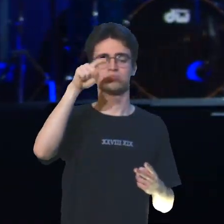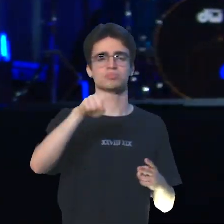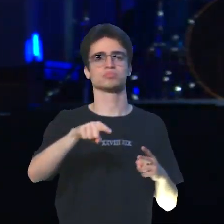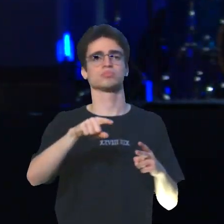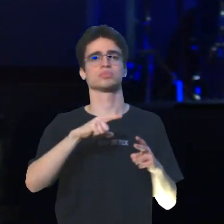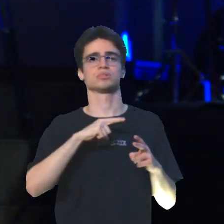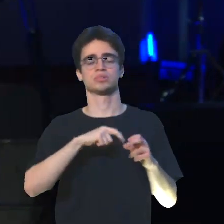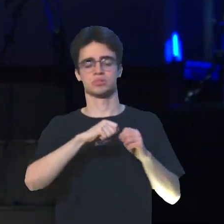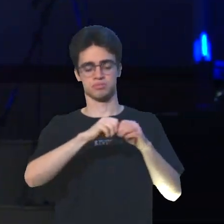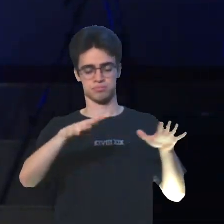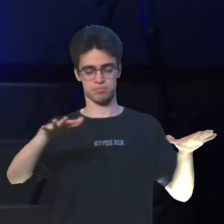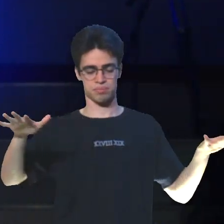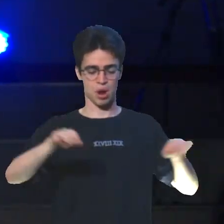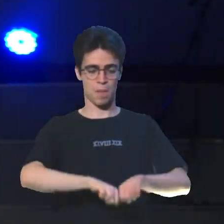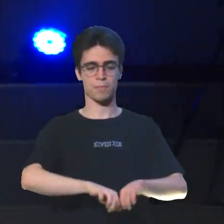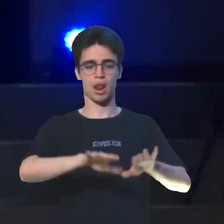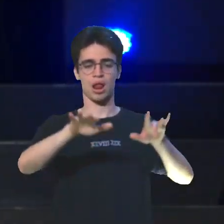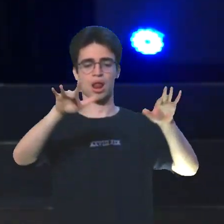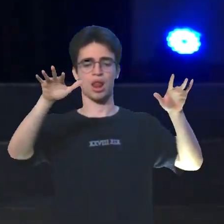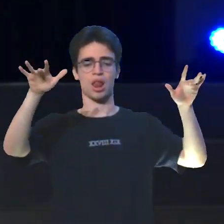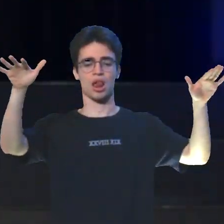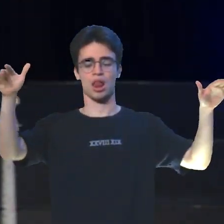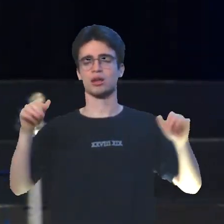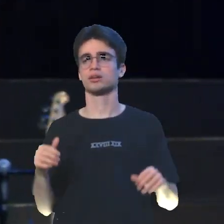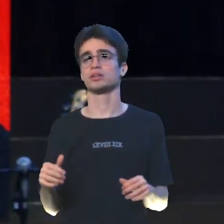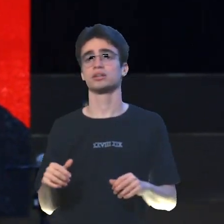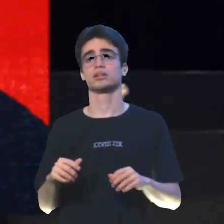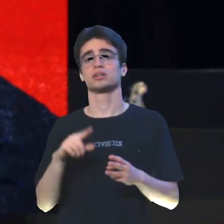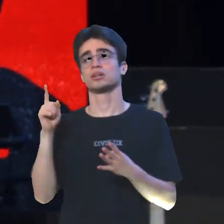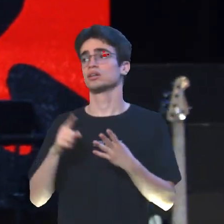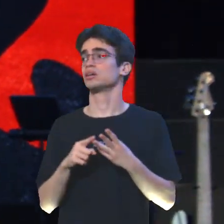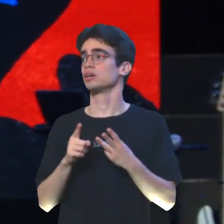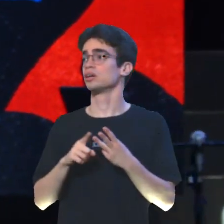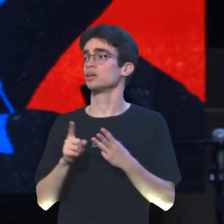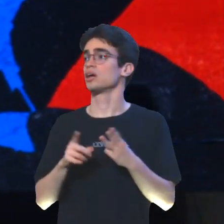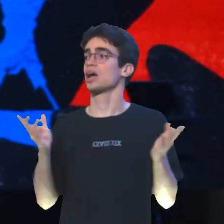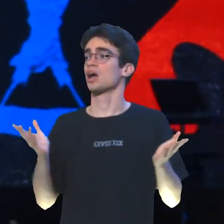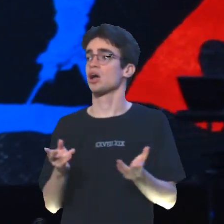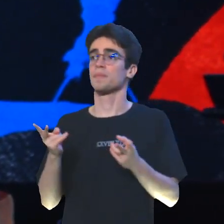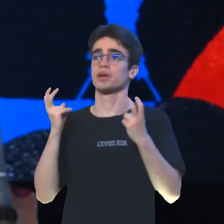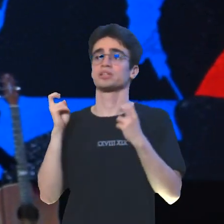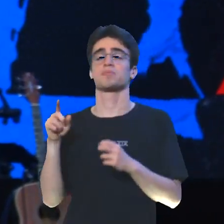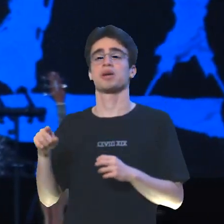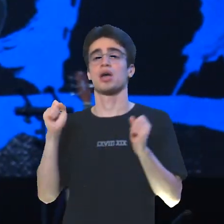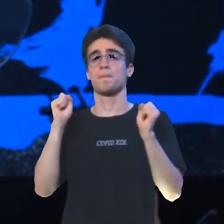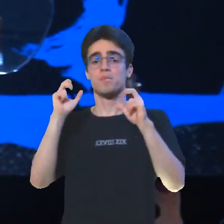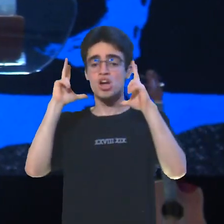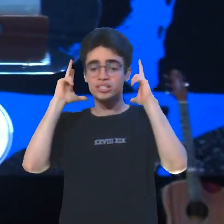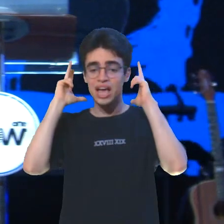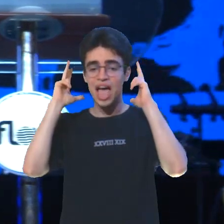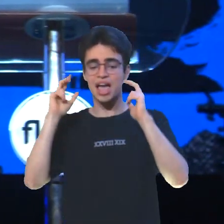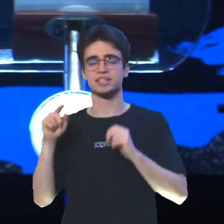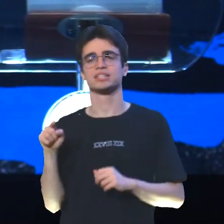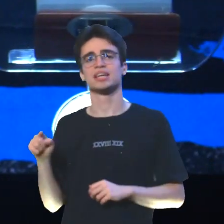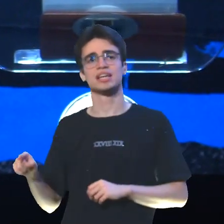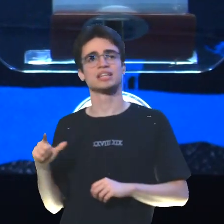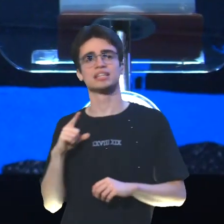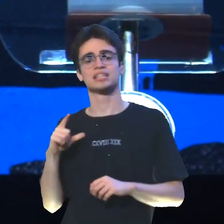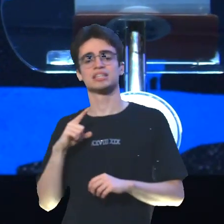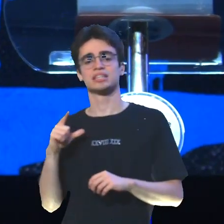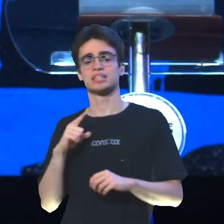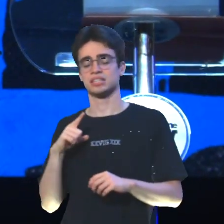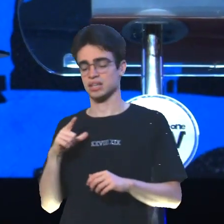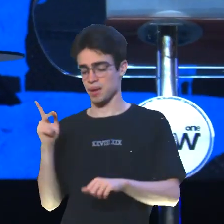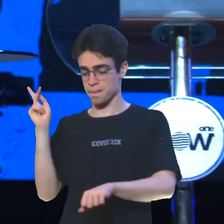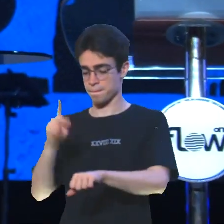batido no chão, abriu um mar. E agora a gente vê que Moisés, a dar uma chapuletada